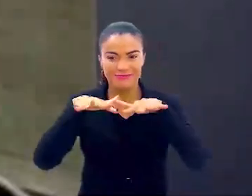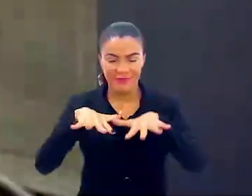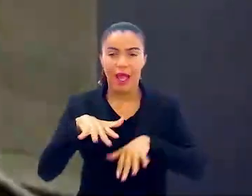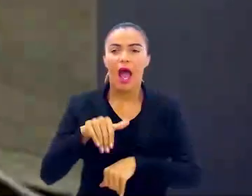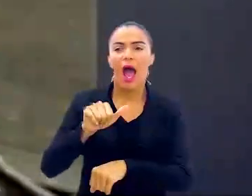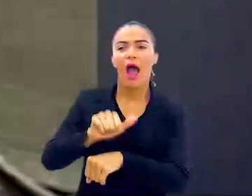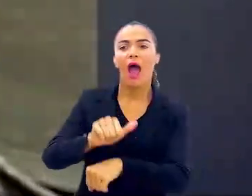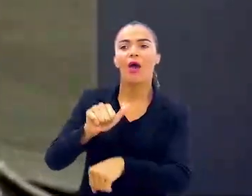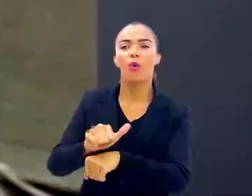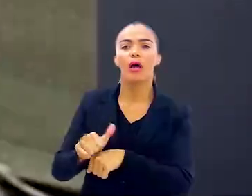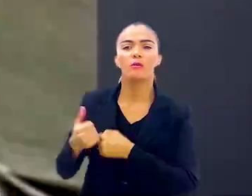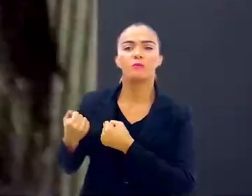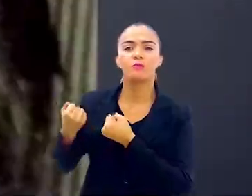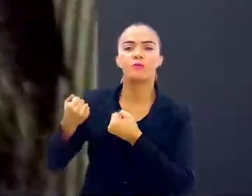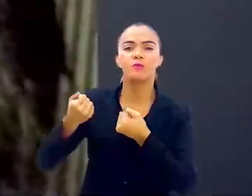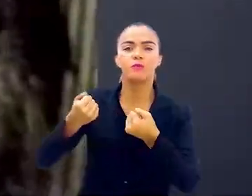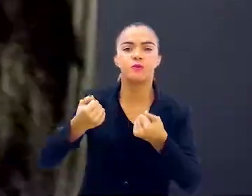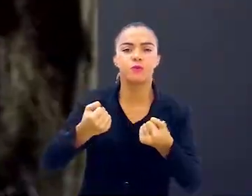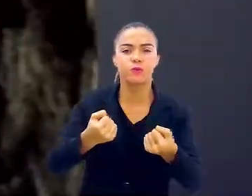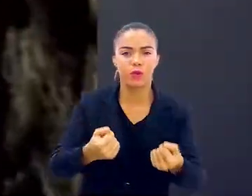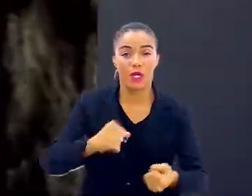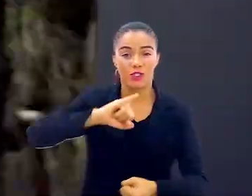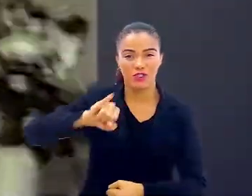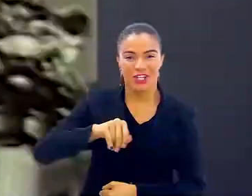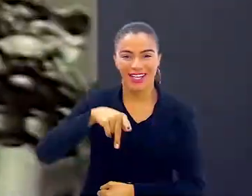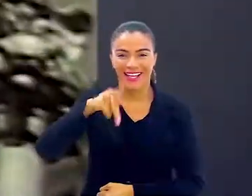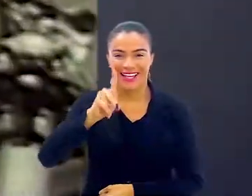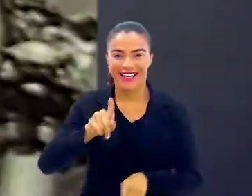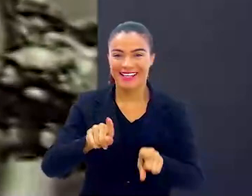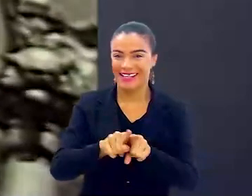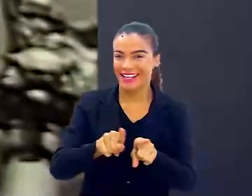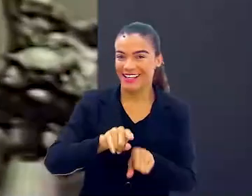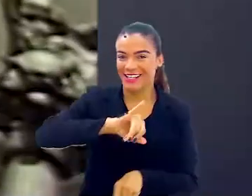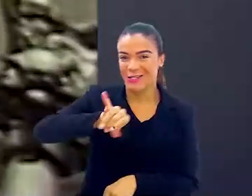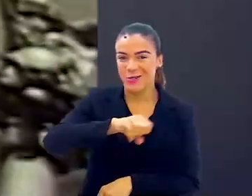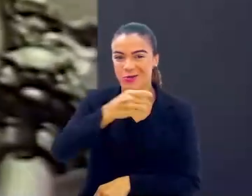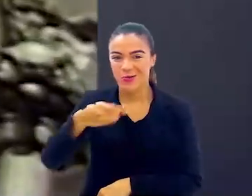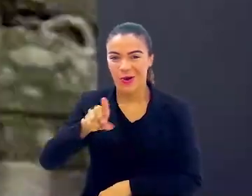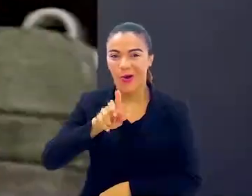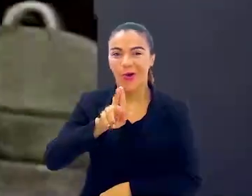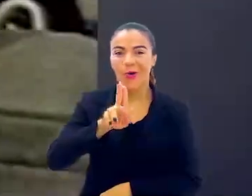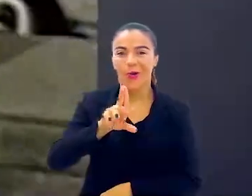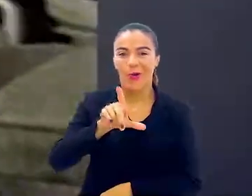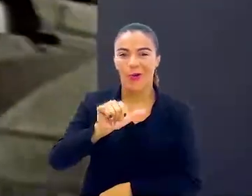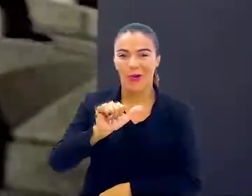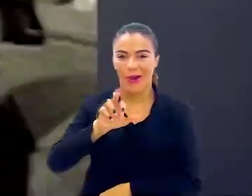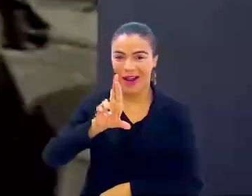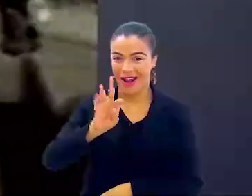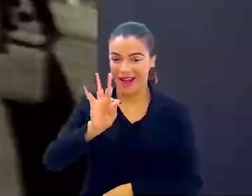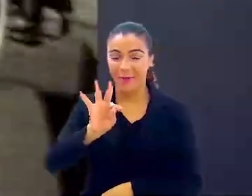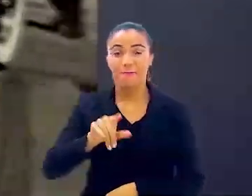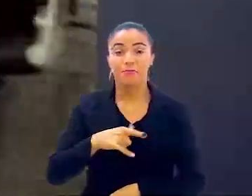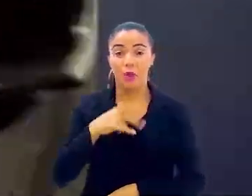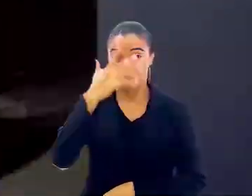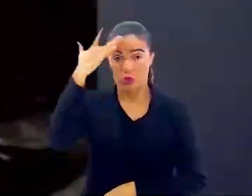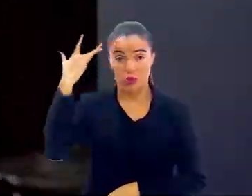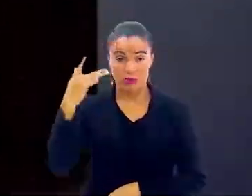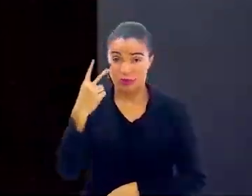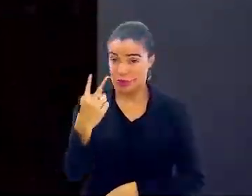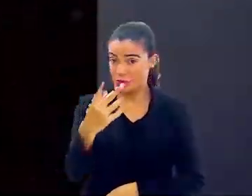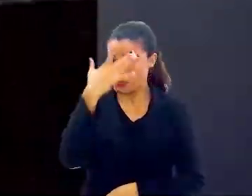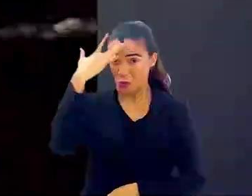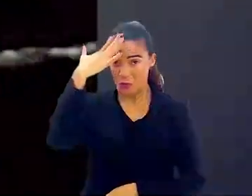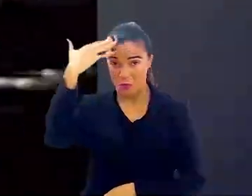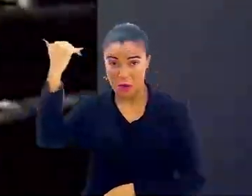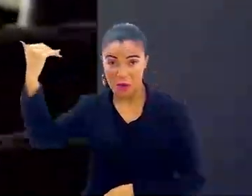parlamentares aguardam a chegada dos senhores Juscelino Kubitschek e João Goulart. Chega o carro conduzindo os dois